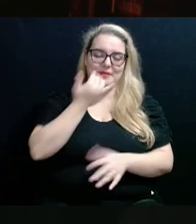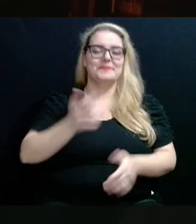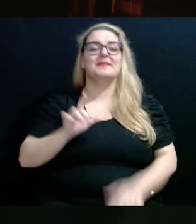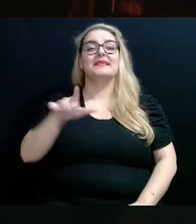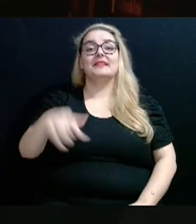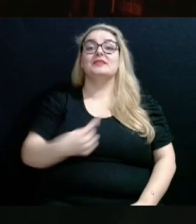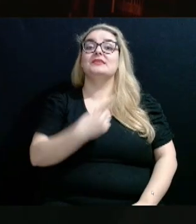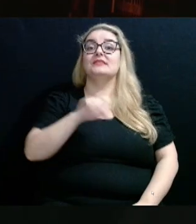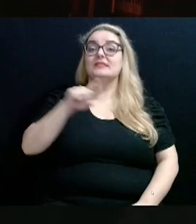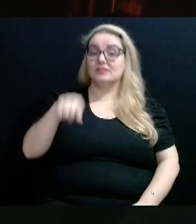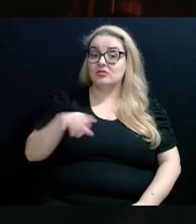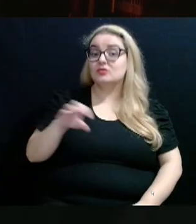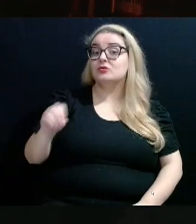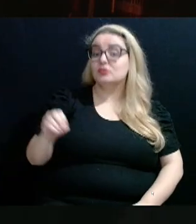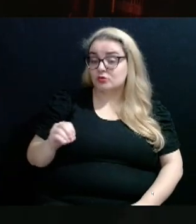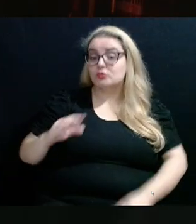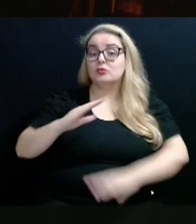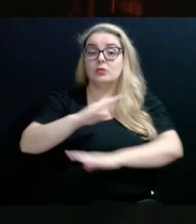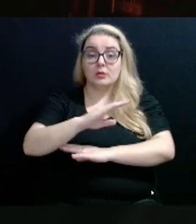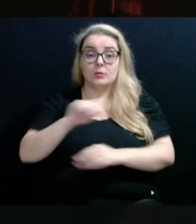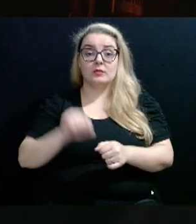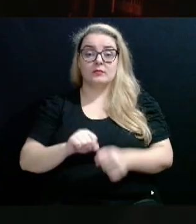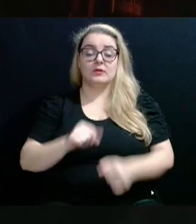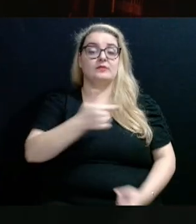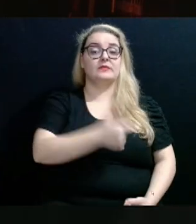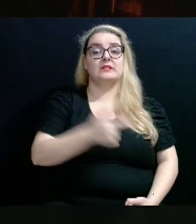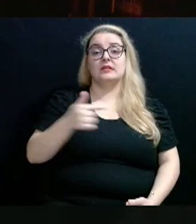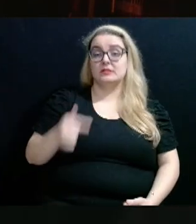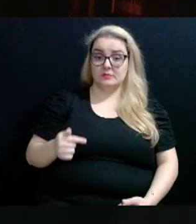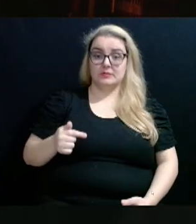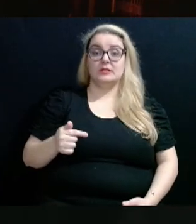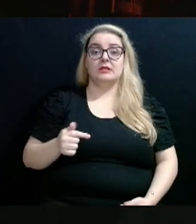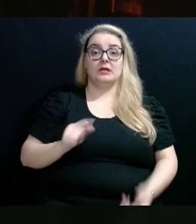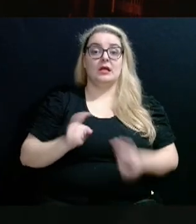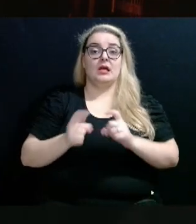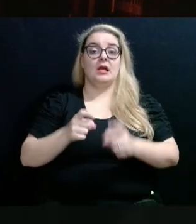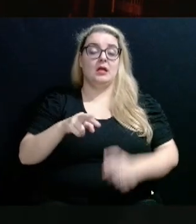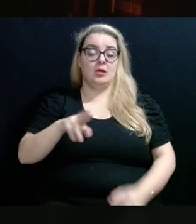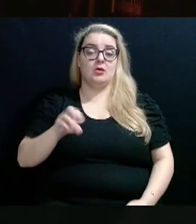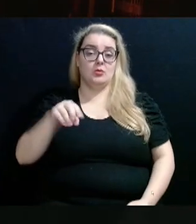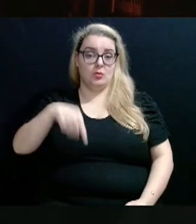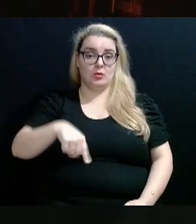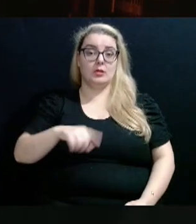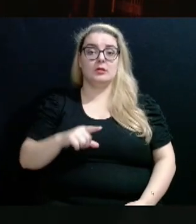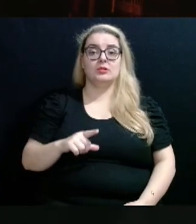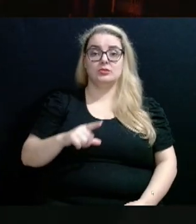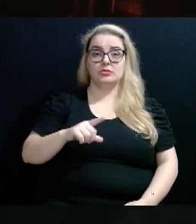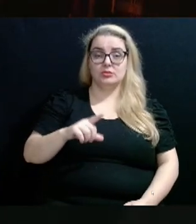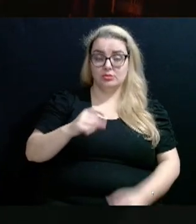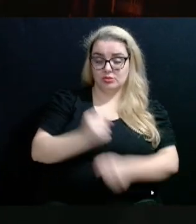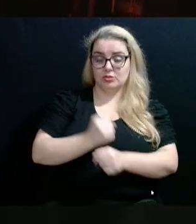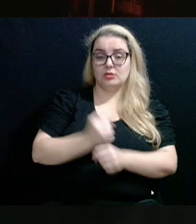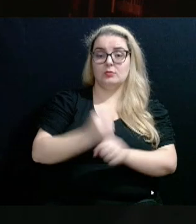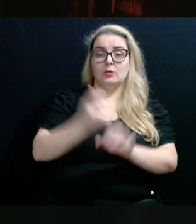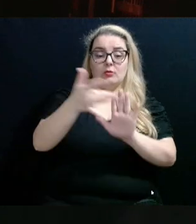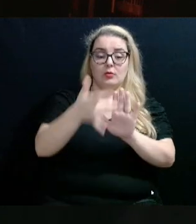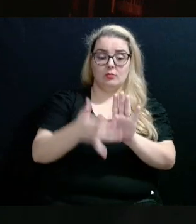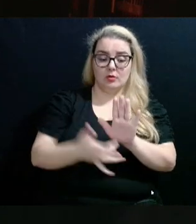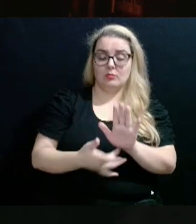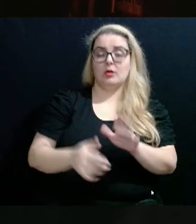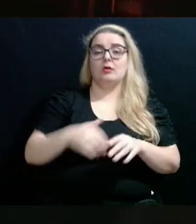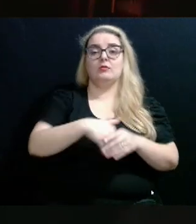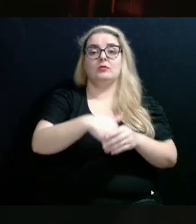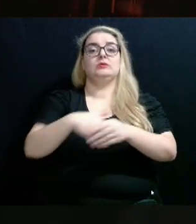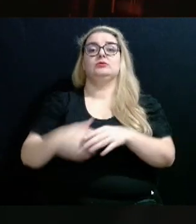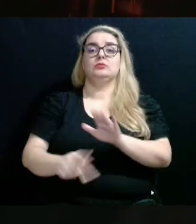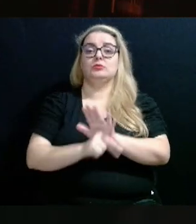realiza a 27ª reunião ordinária deste ano. Entre os destaques de pauta está a votação do projeto do vereador Paulo Haddad, que